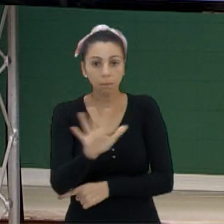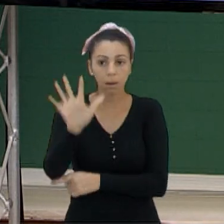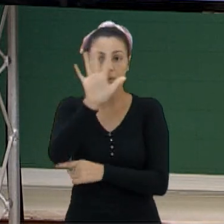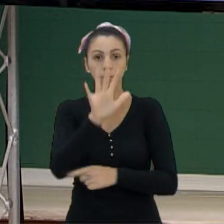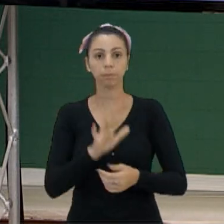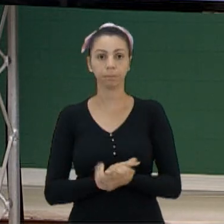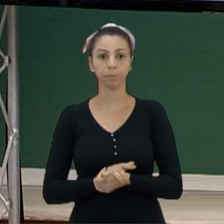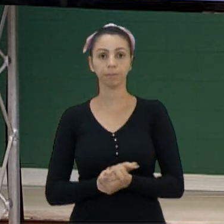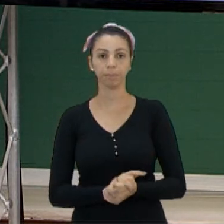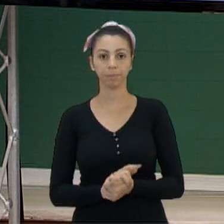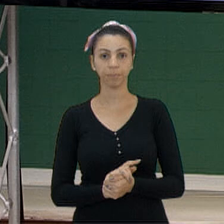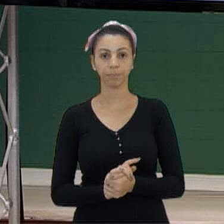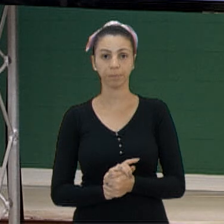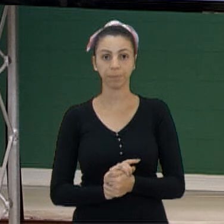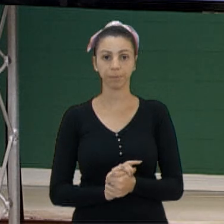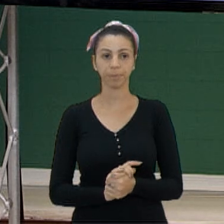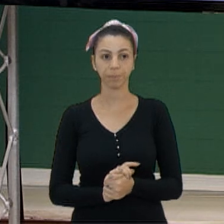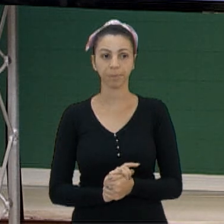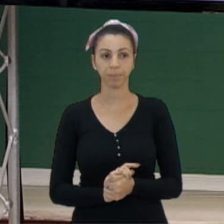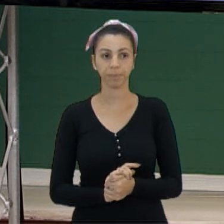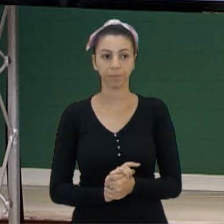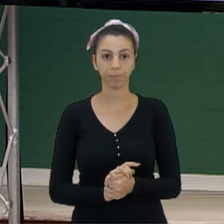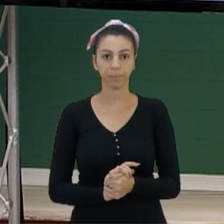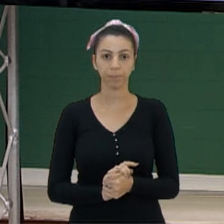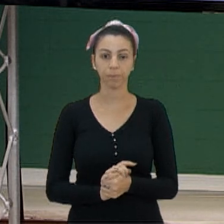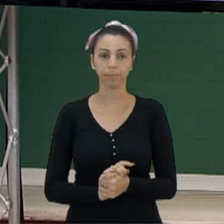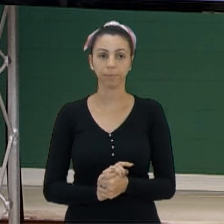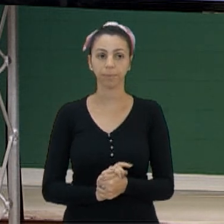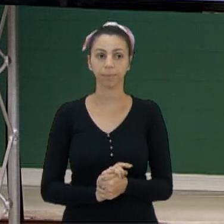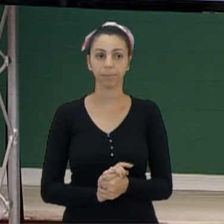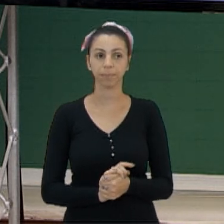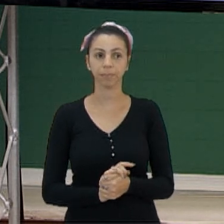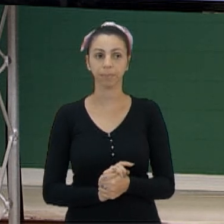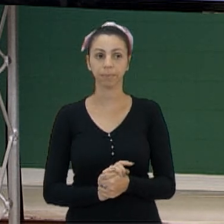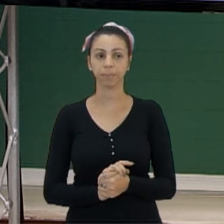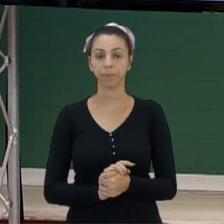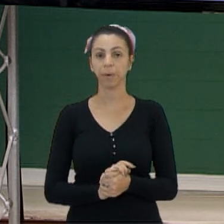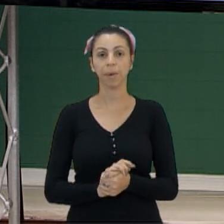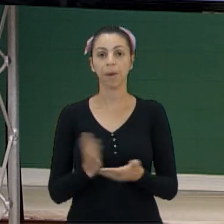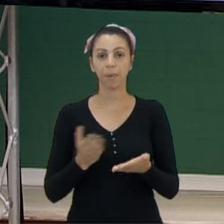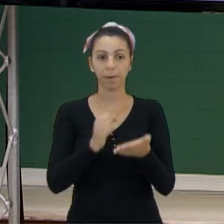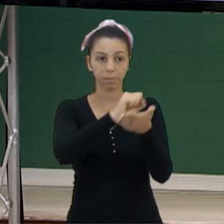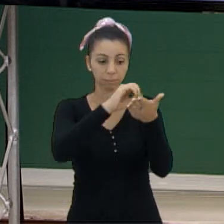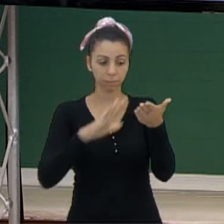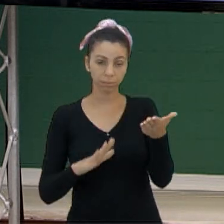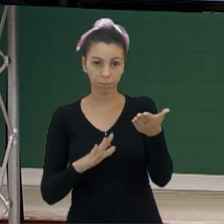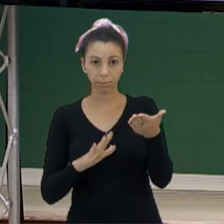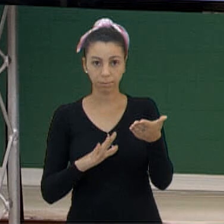Exercitar um pouquinho, testezinho.